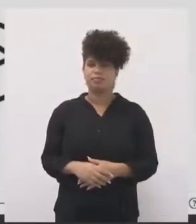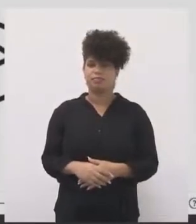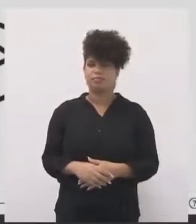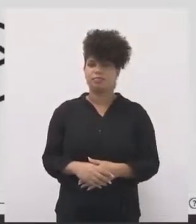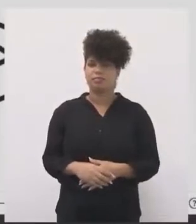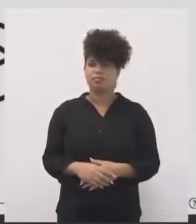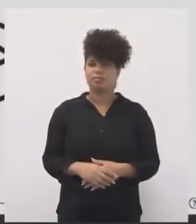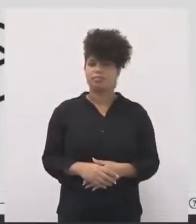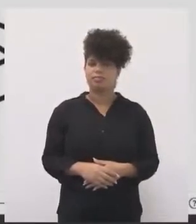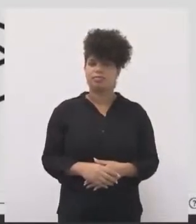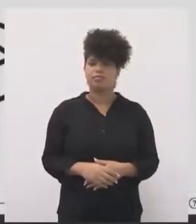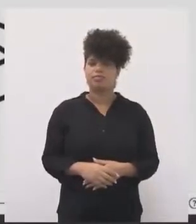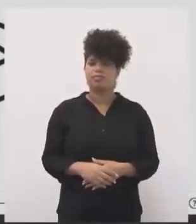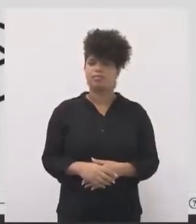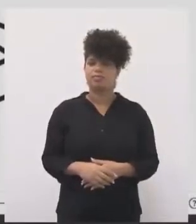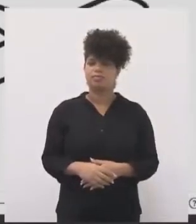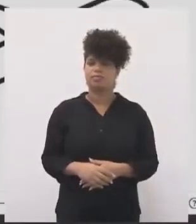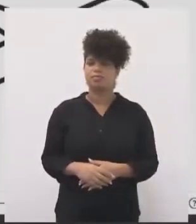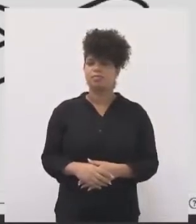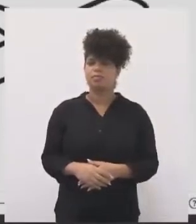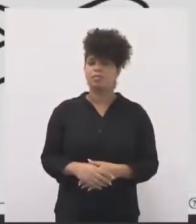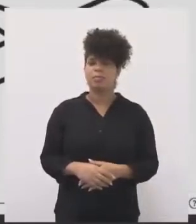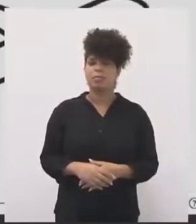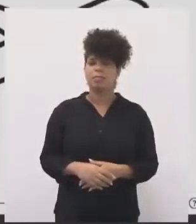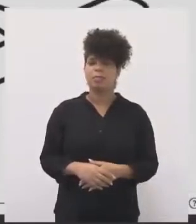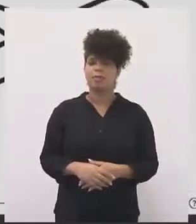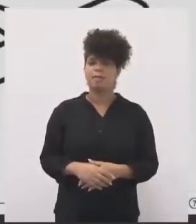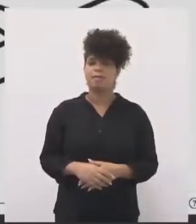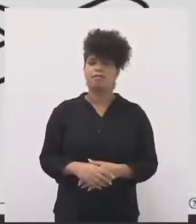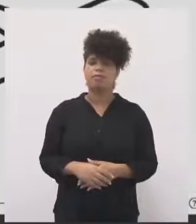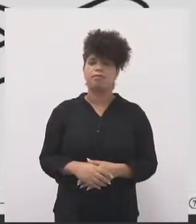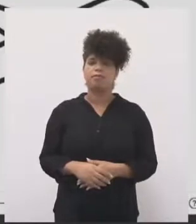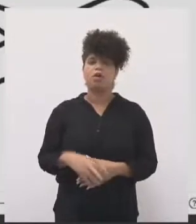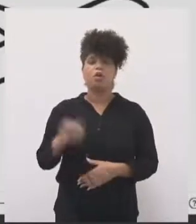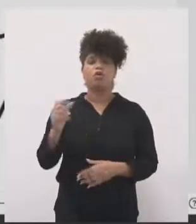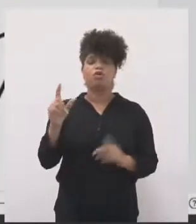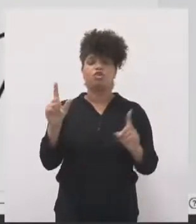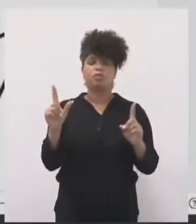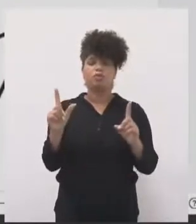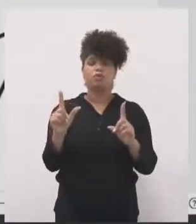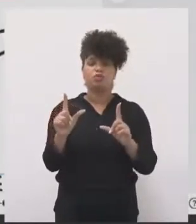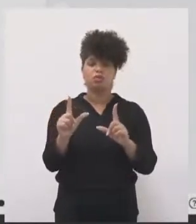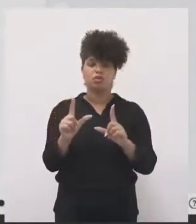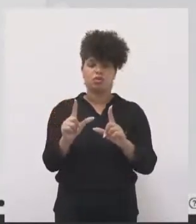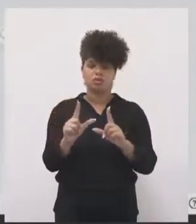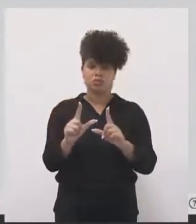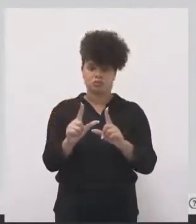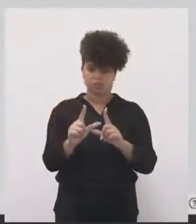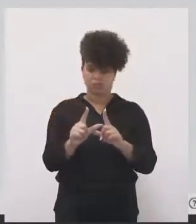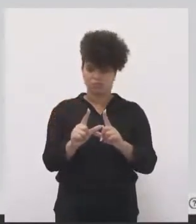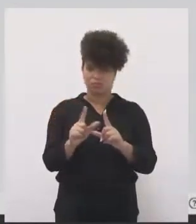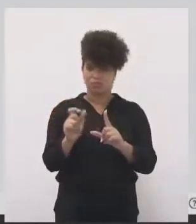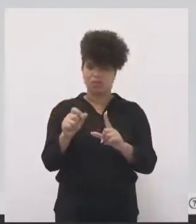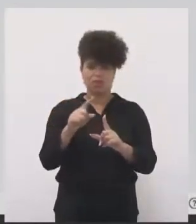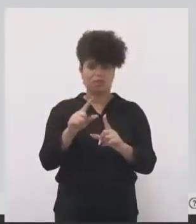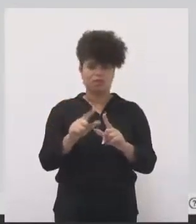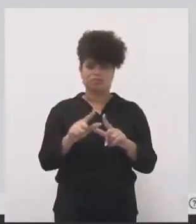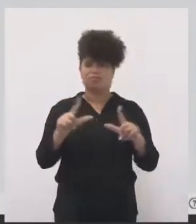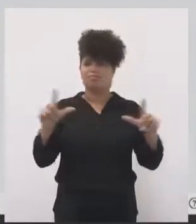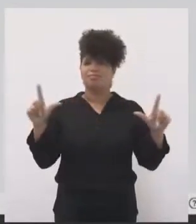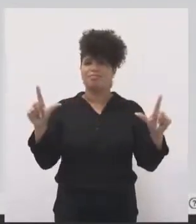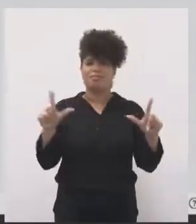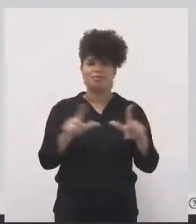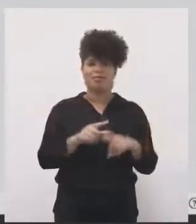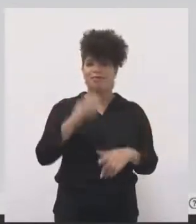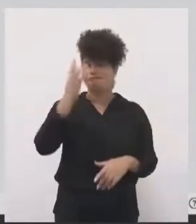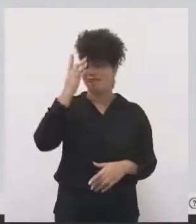orientações. Posso trocar, ou se eu quiser diminuir, Ctrl- no teclado de vocês. Então, esse atalho eu acho